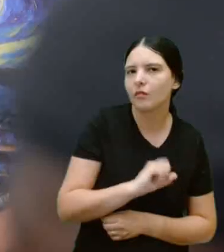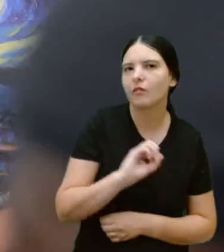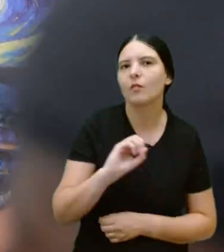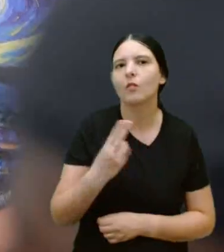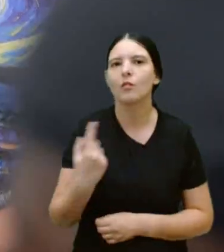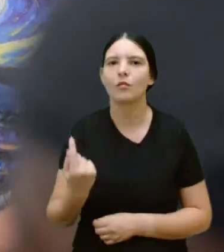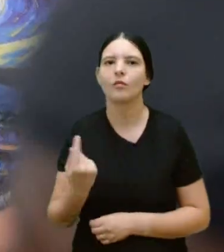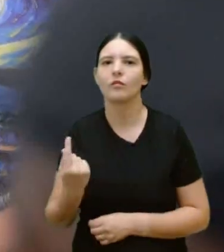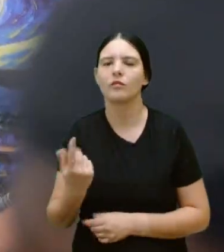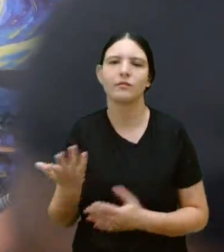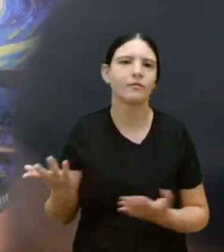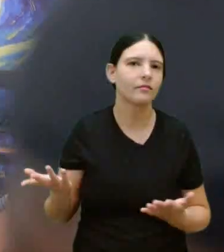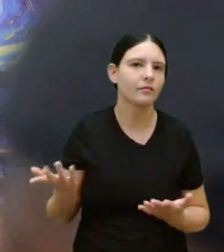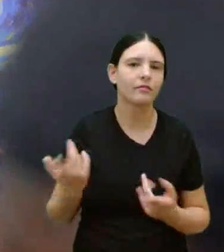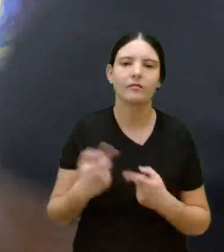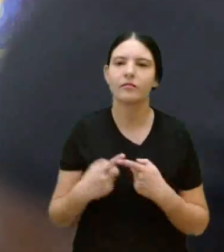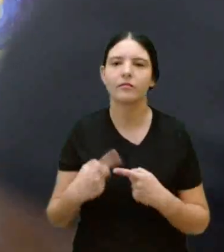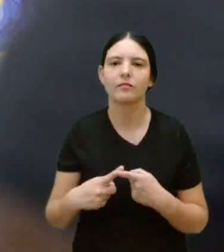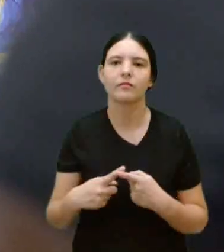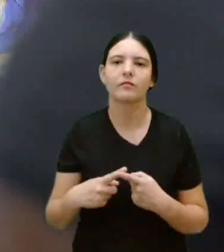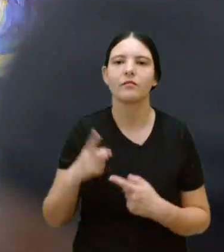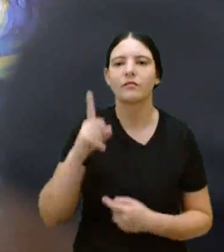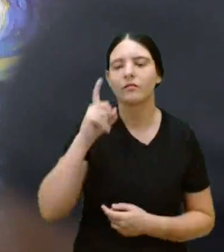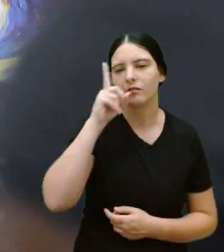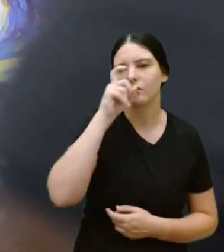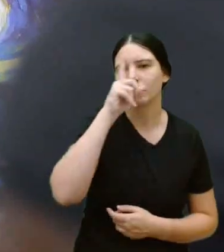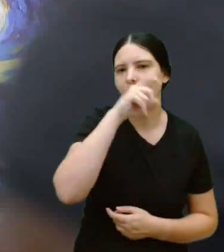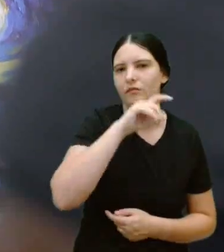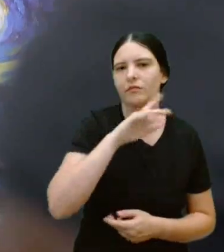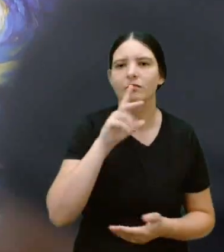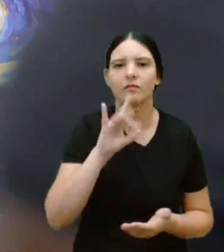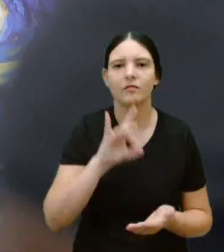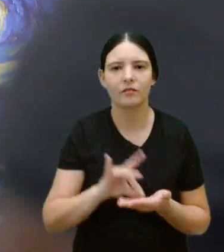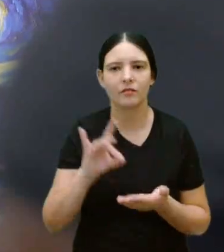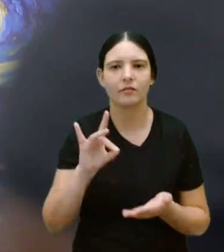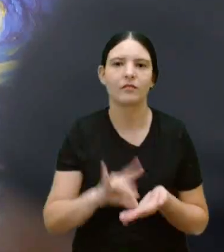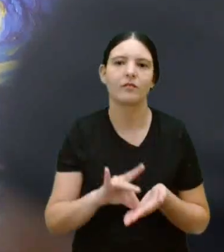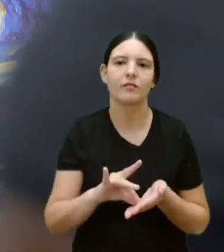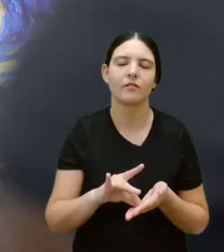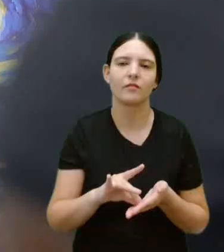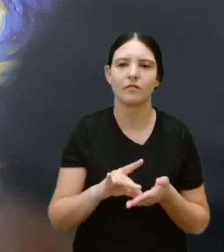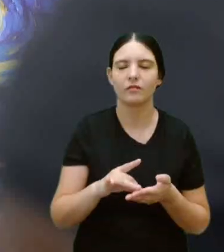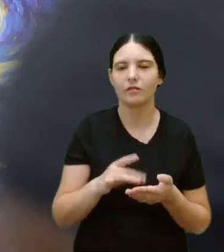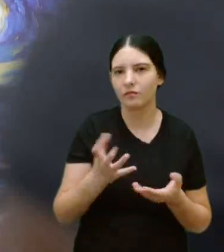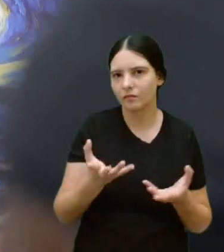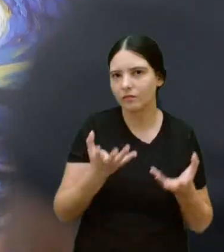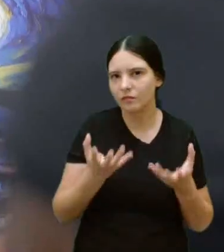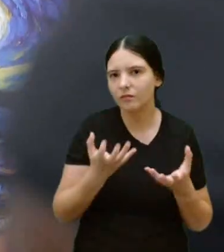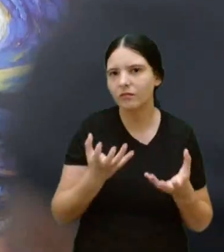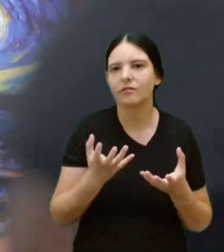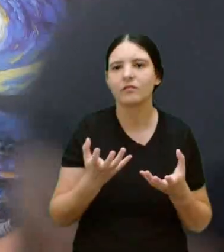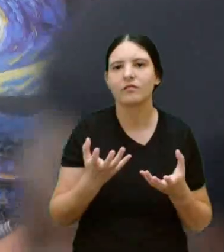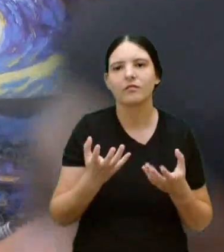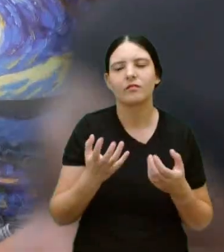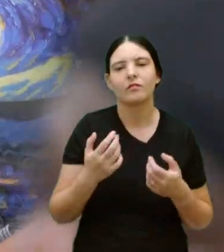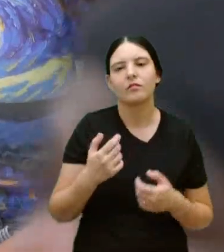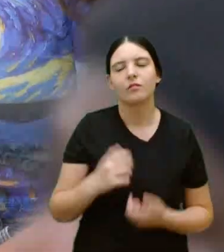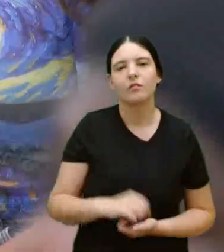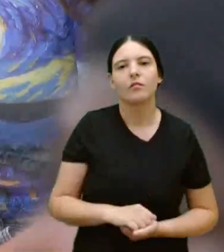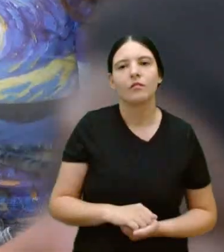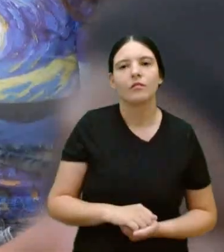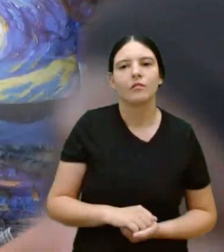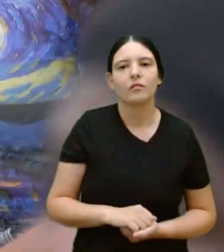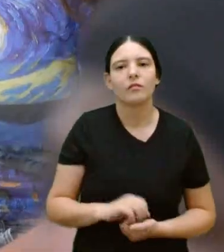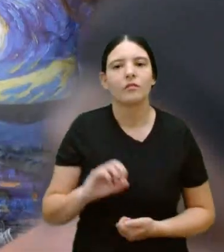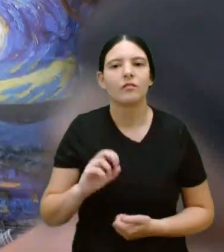tão difícil, né? Será que realmente, na nossa essência, a gente realmente busca tanto ele e a gente sempre cai